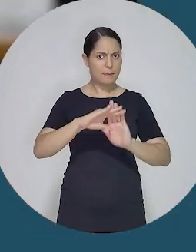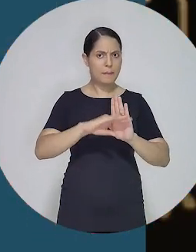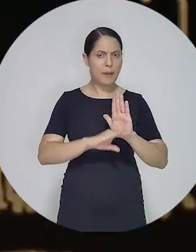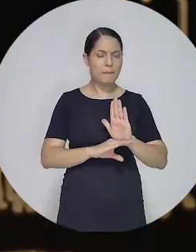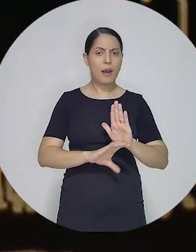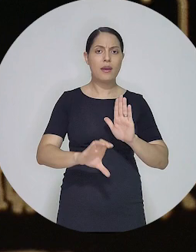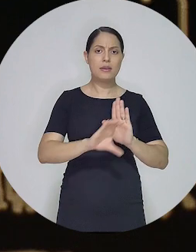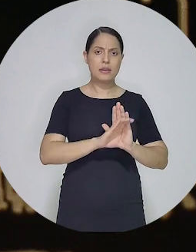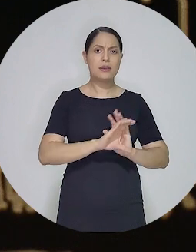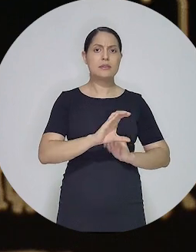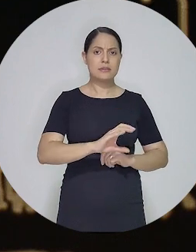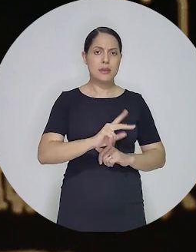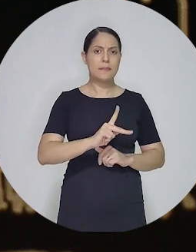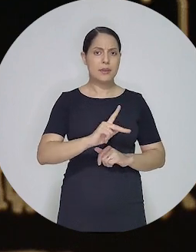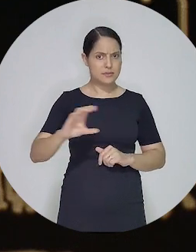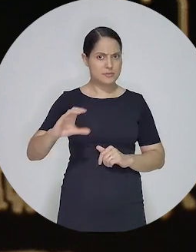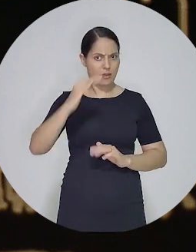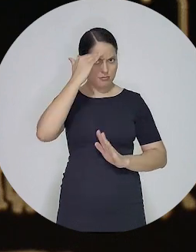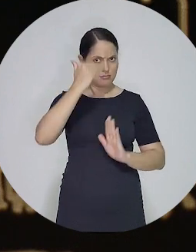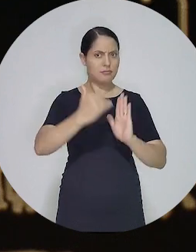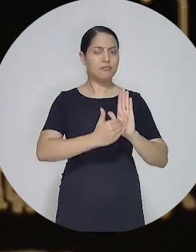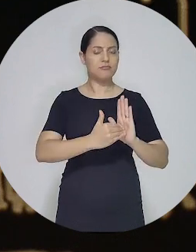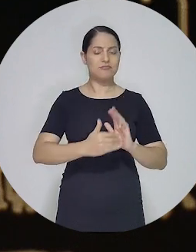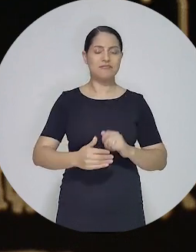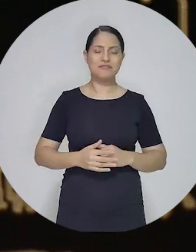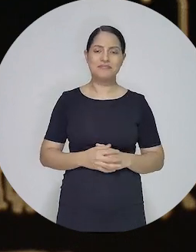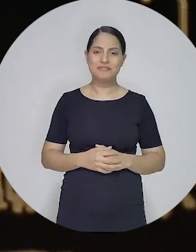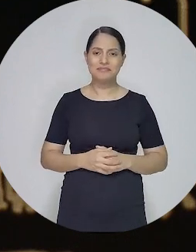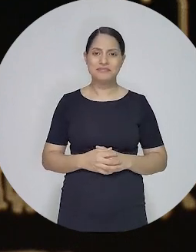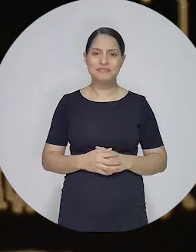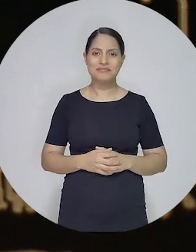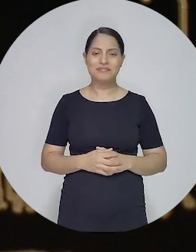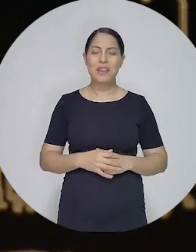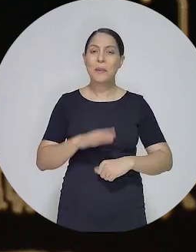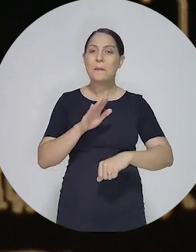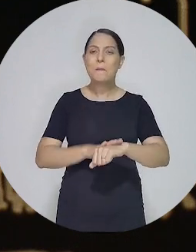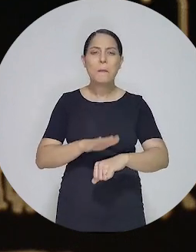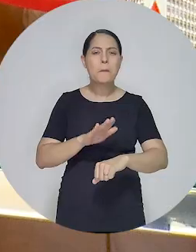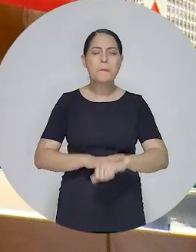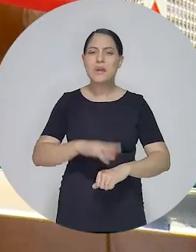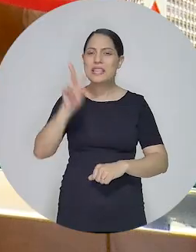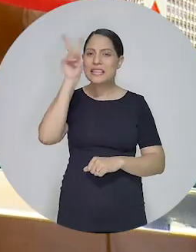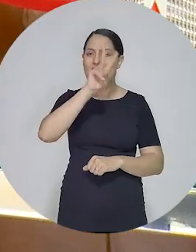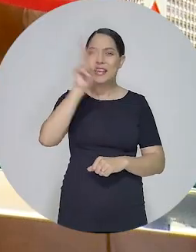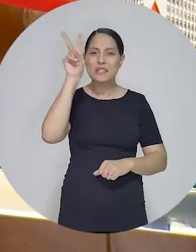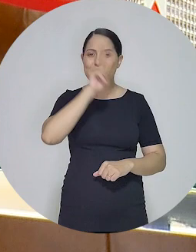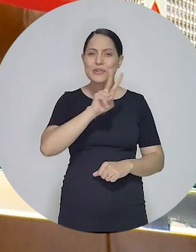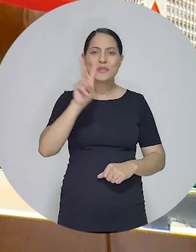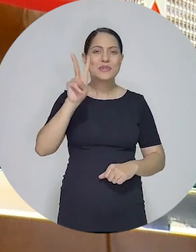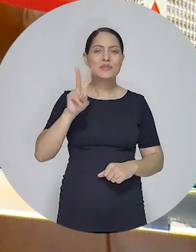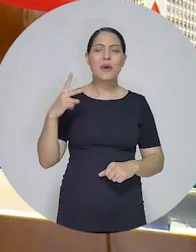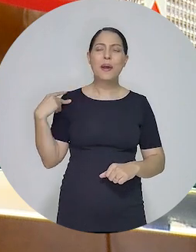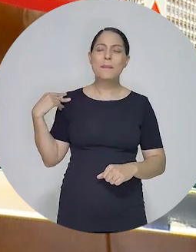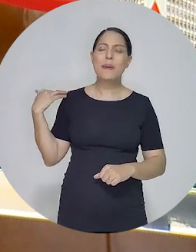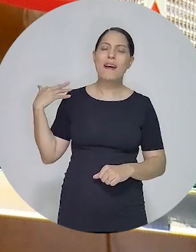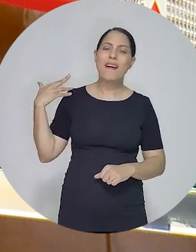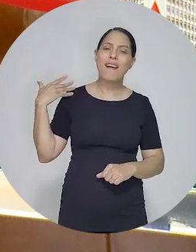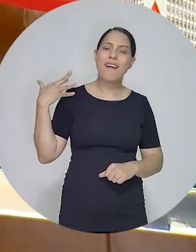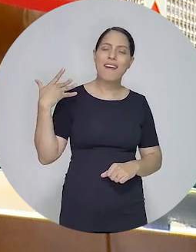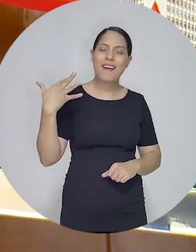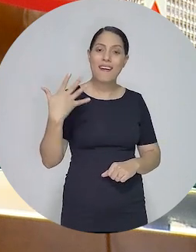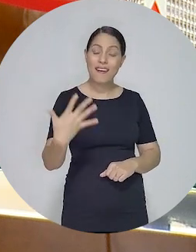sucumbência em obediência aos critérios estabelecidos pelo novo Código de Processo Civil. Em cada momento